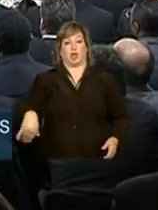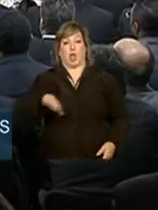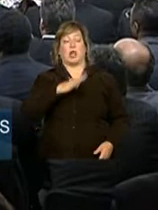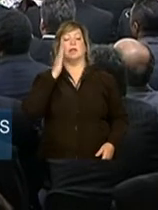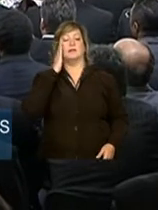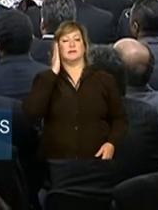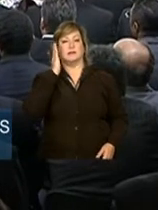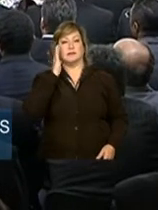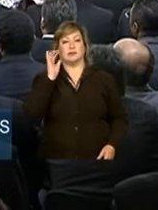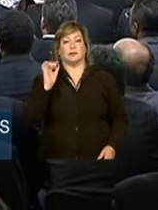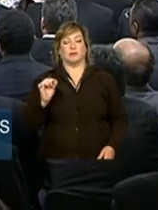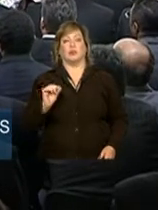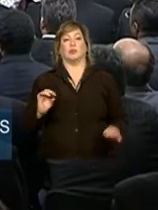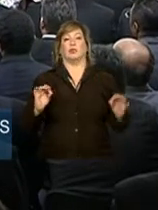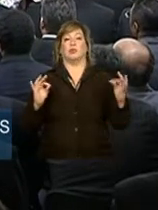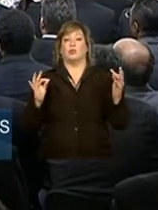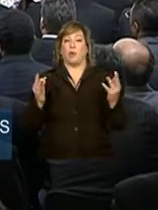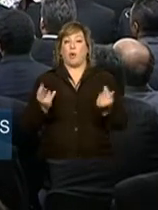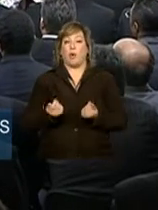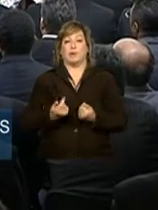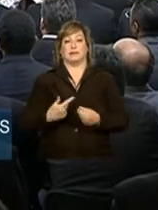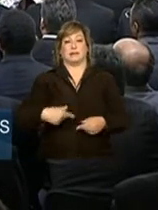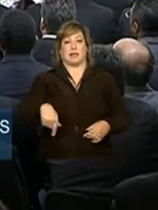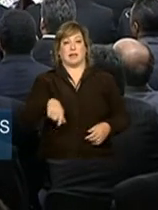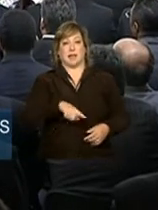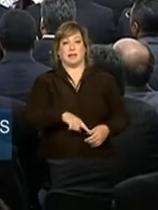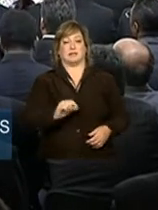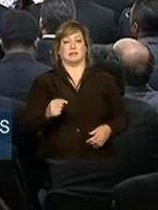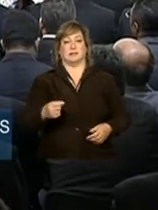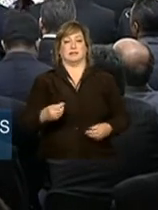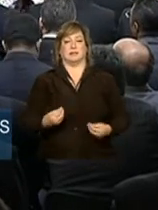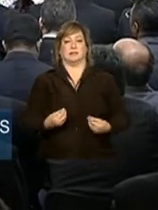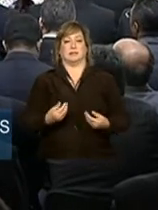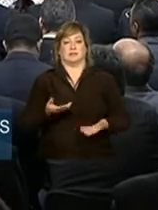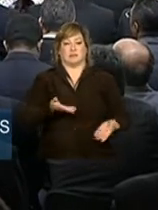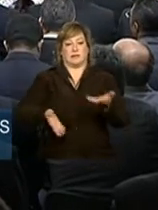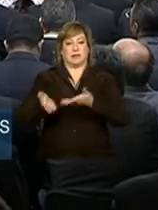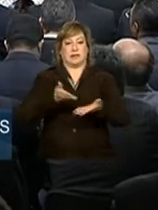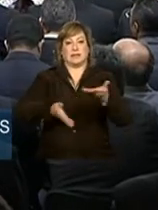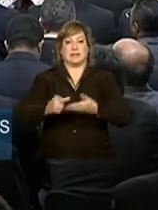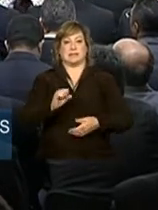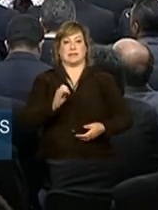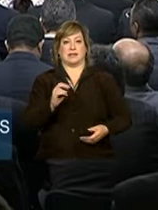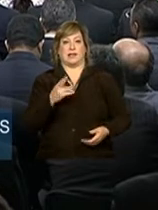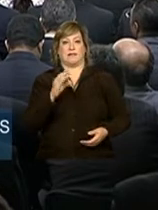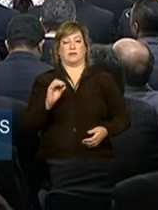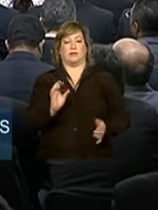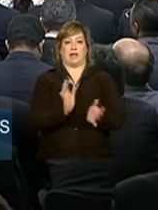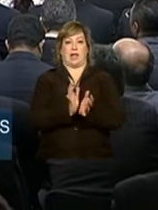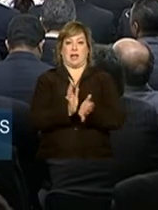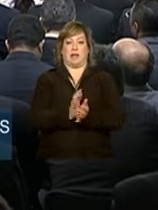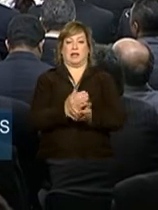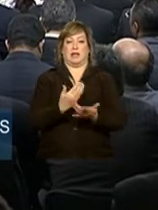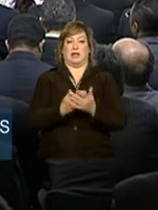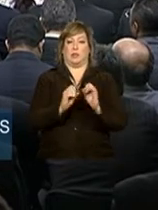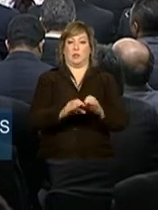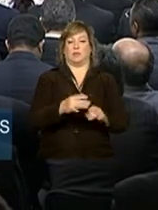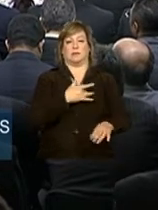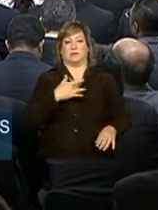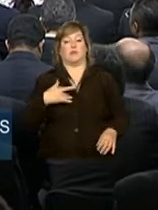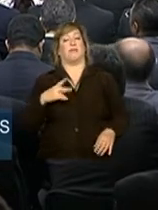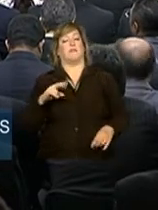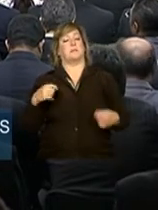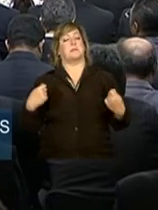é todas essas prestações de serviço na área de saúde e educação vão exigir novos